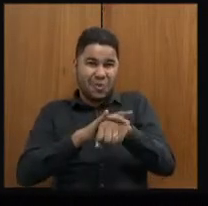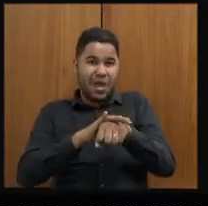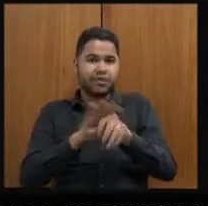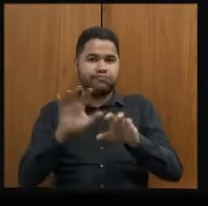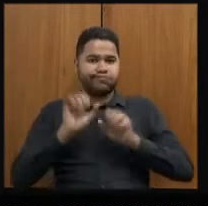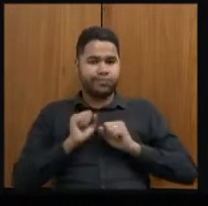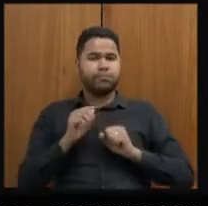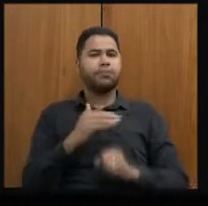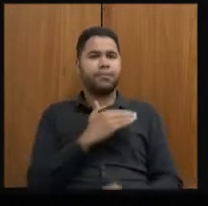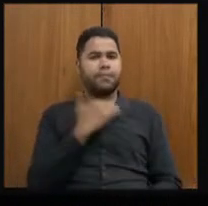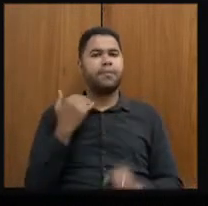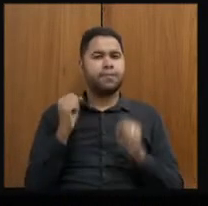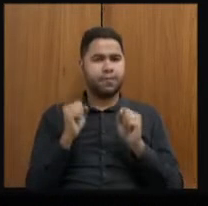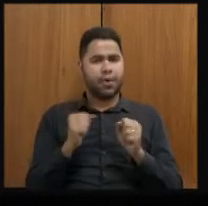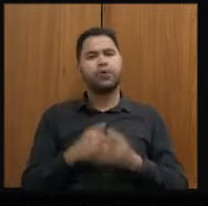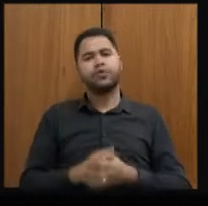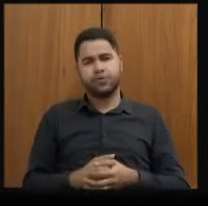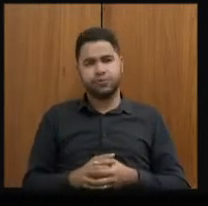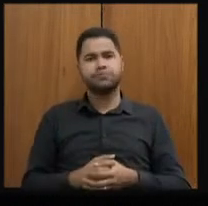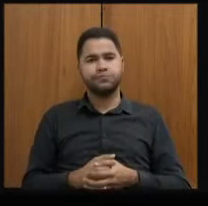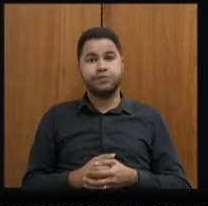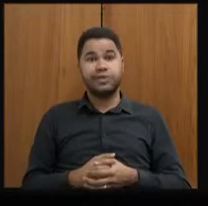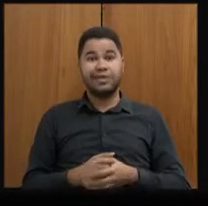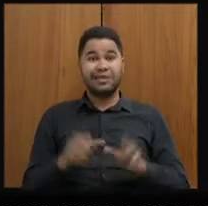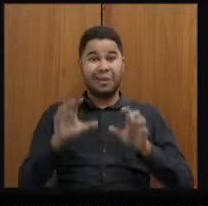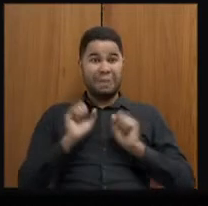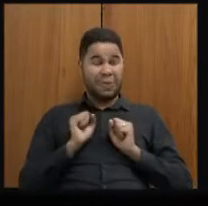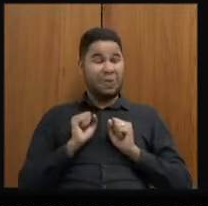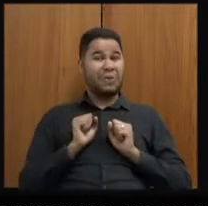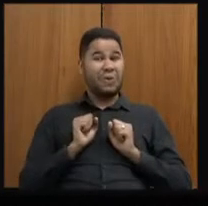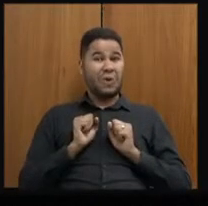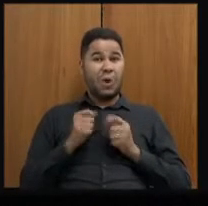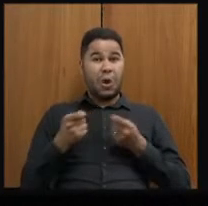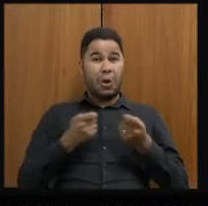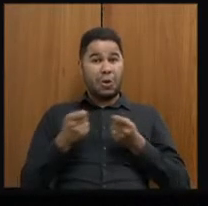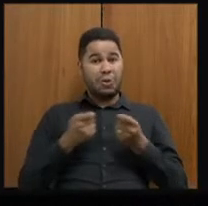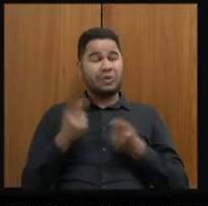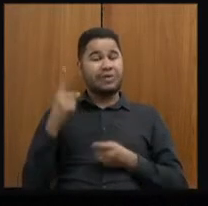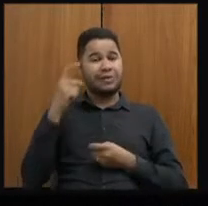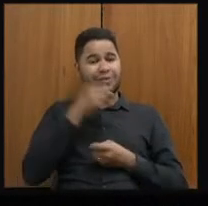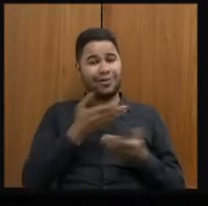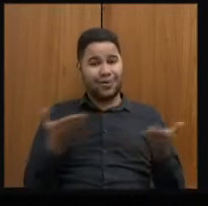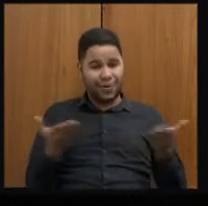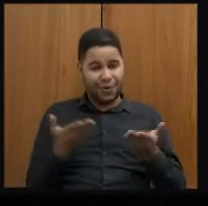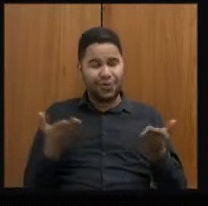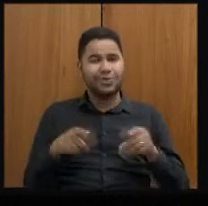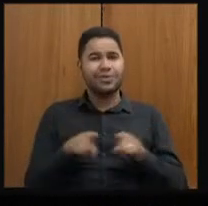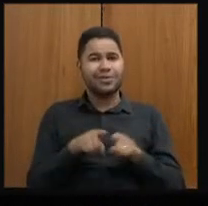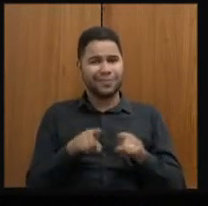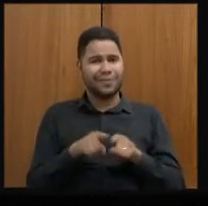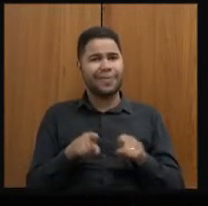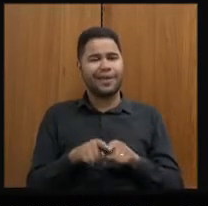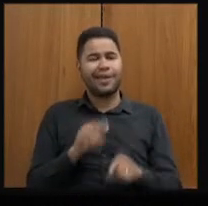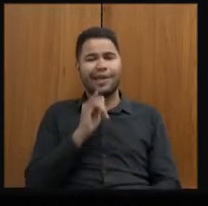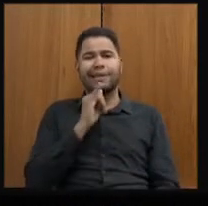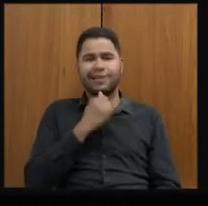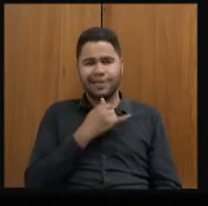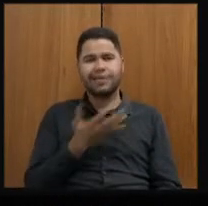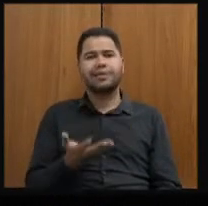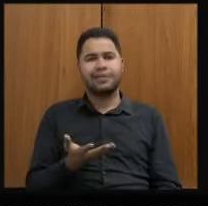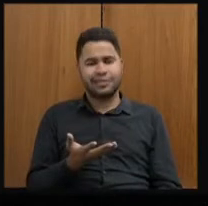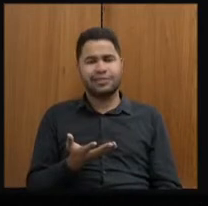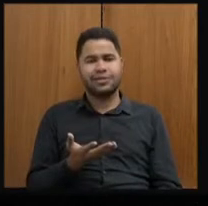atingiu o ser humano ela é muito difícil ser controlada e nos dias de hoje a gente ainda ter casos como esse é muito triste